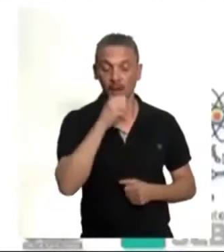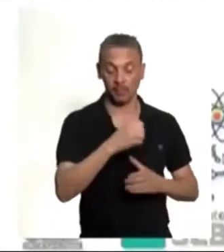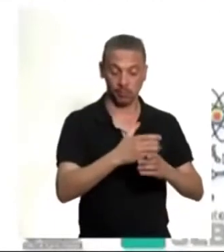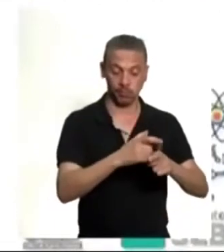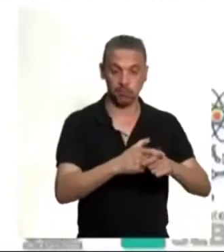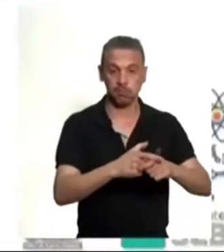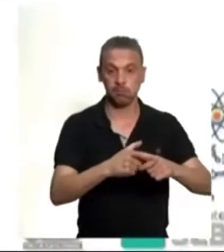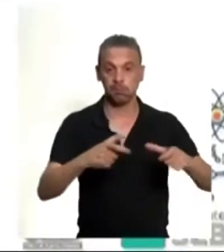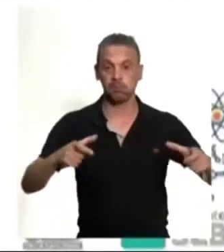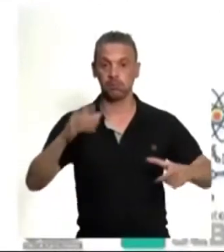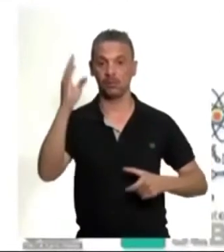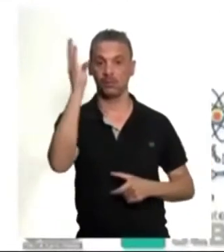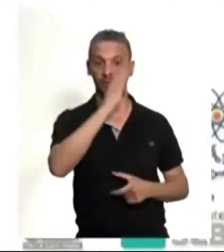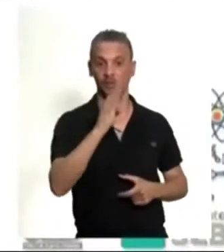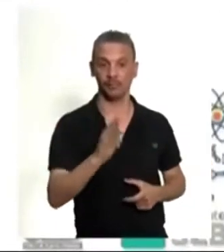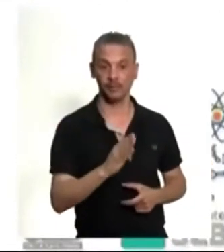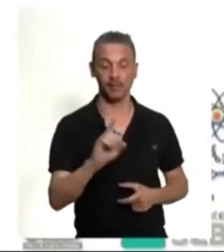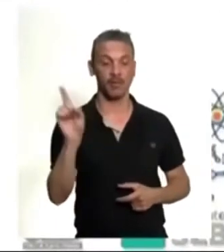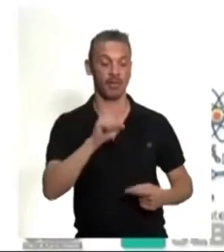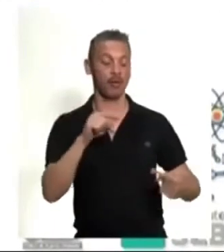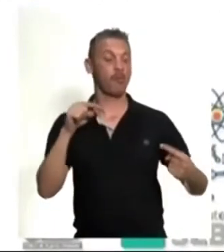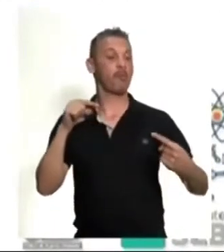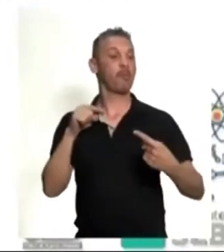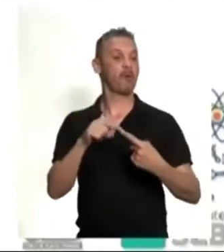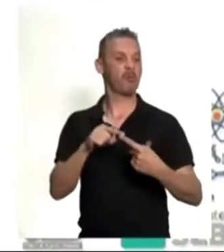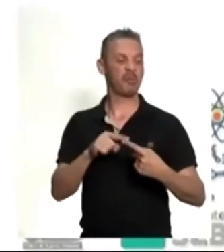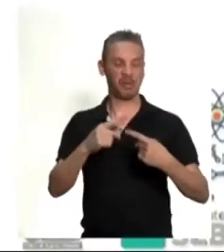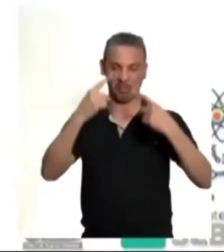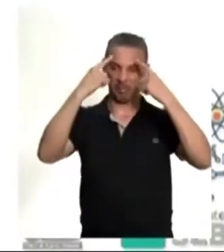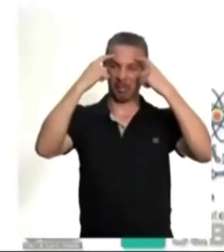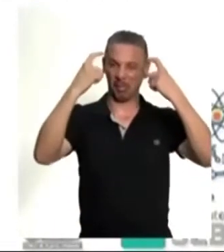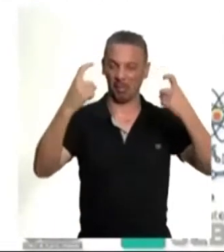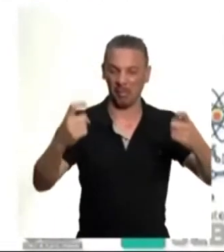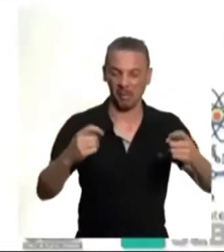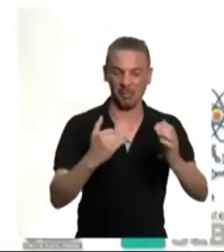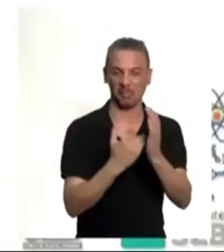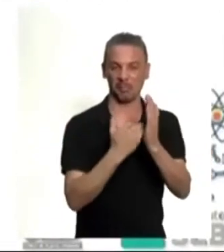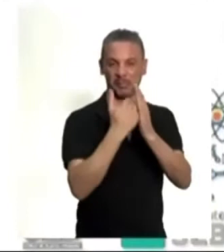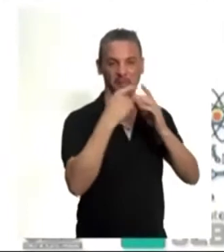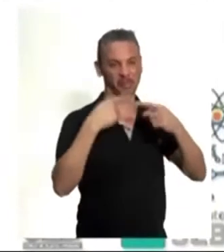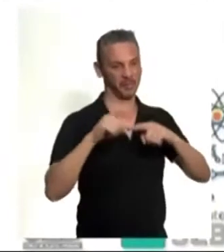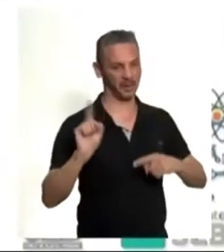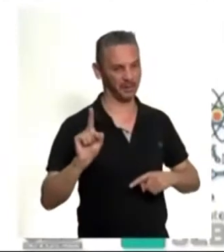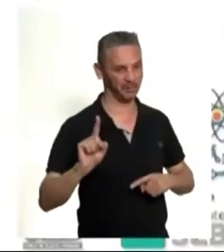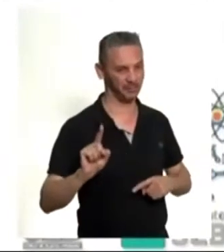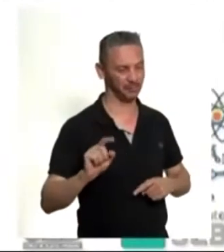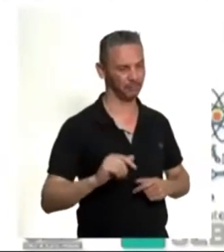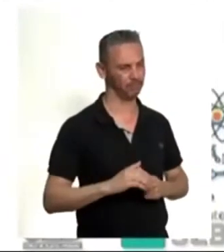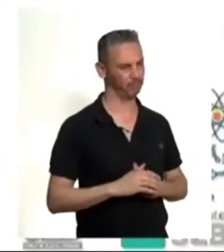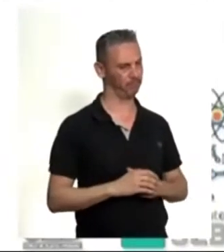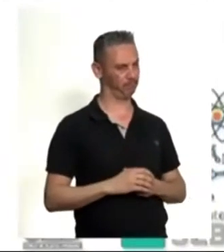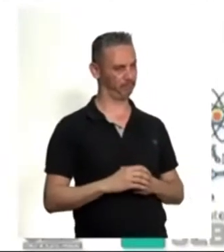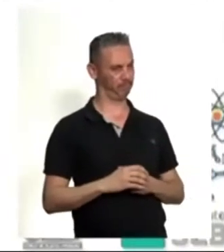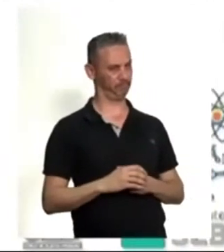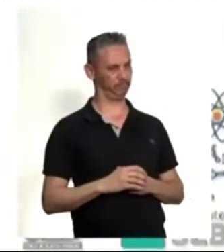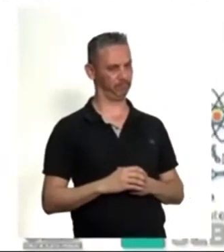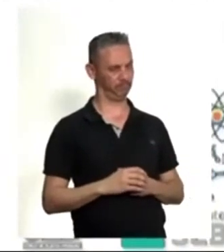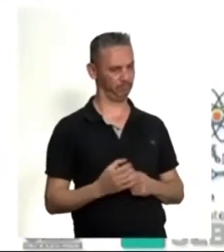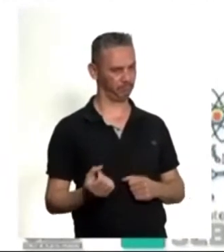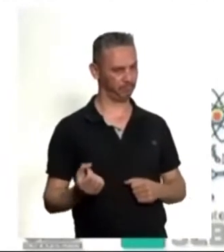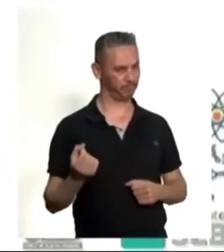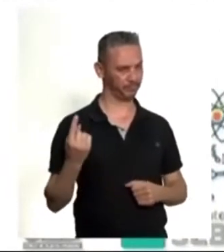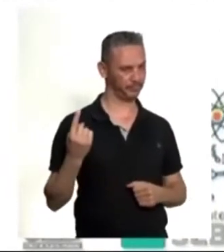Brasil não está relacionado com o crescimento da violência nas cidades. Gente, o crescimento